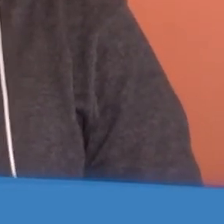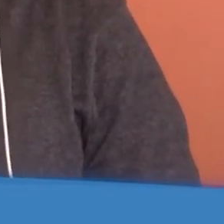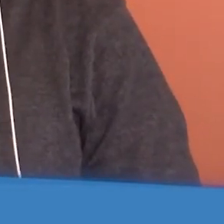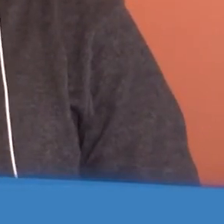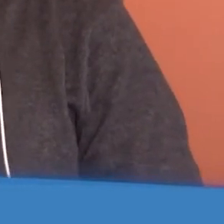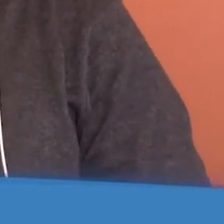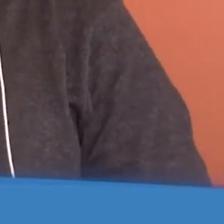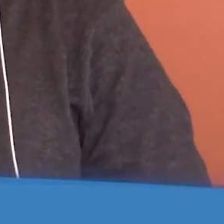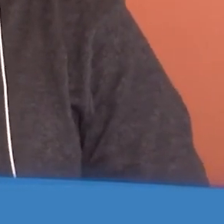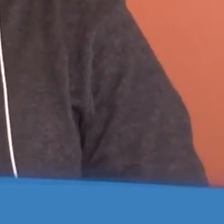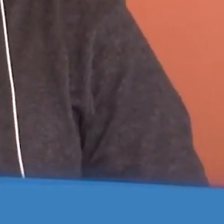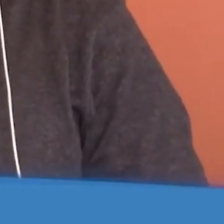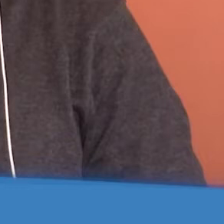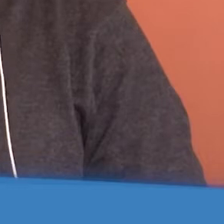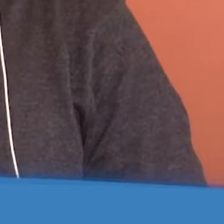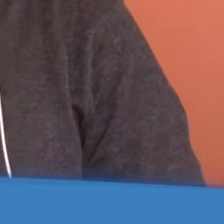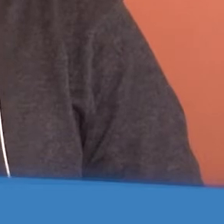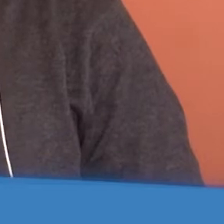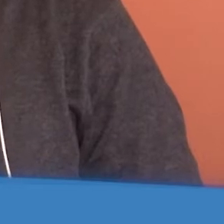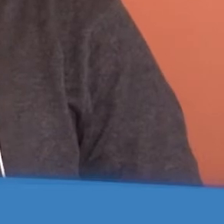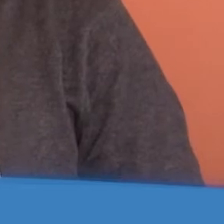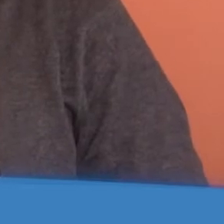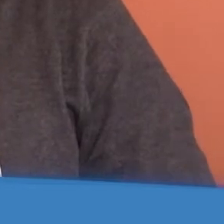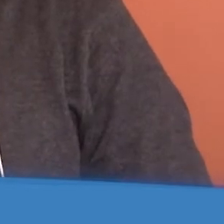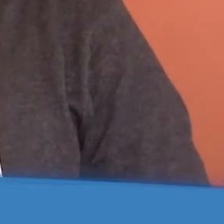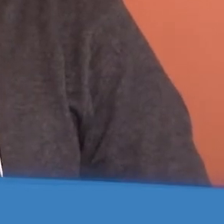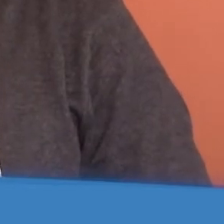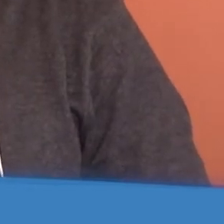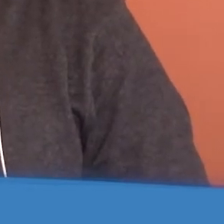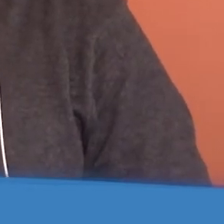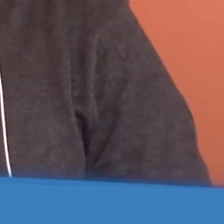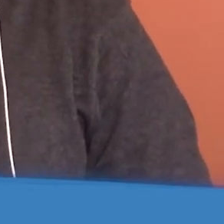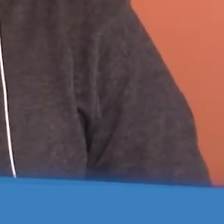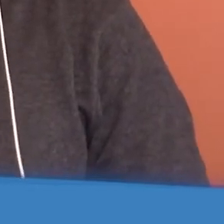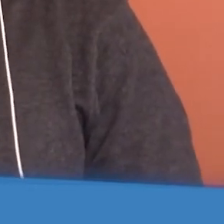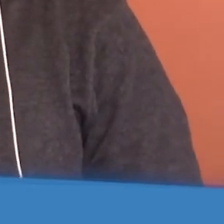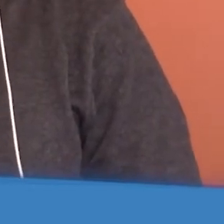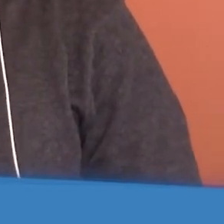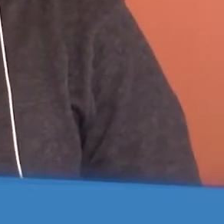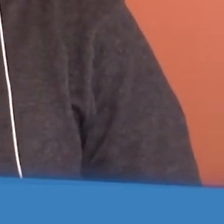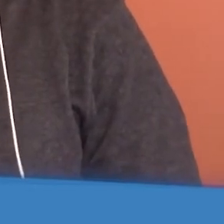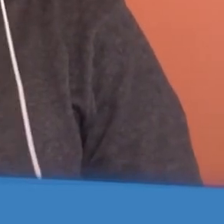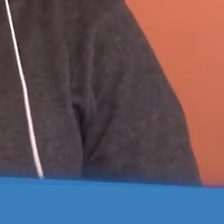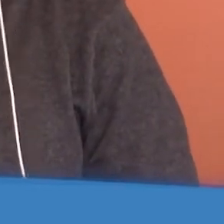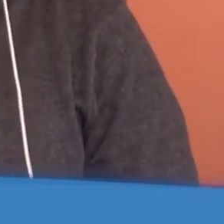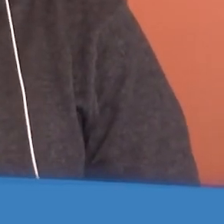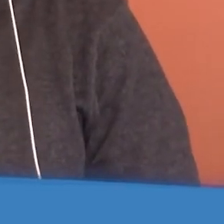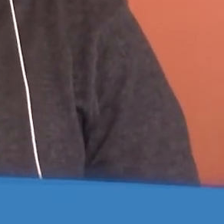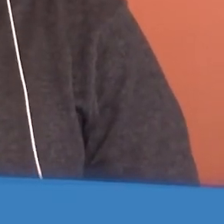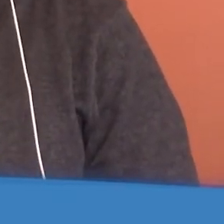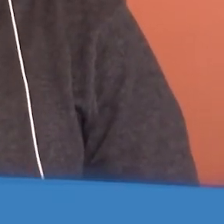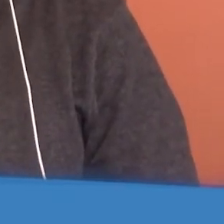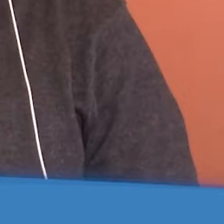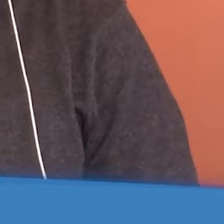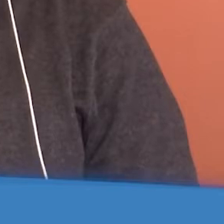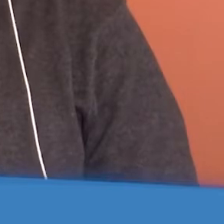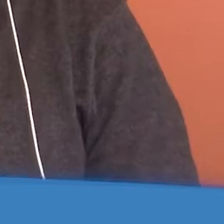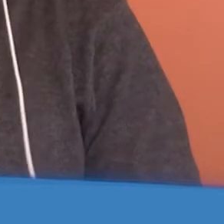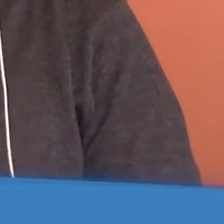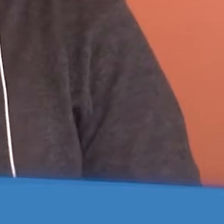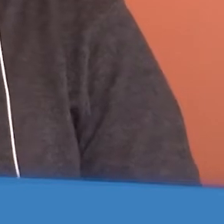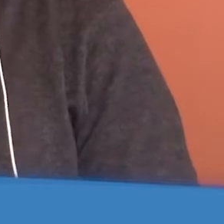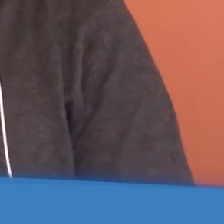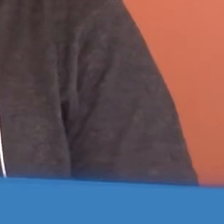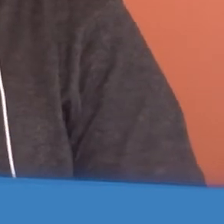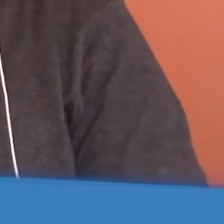de grandes nomes da literatura como Virginia Woolf e Clarice Lispector. Assim como também tem um desejo de levantar questões sobre